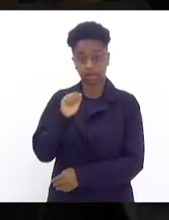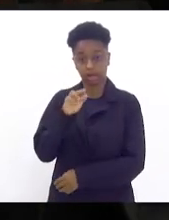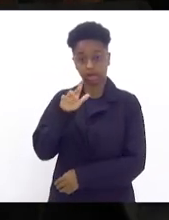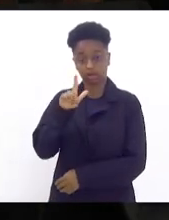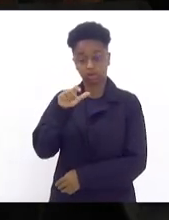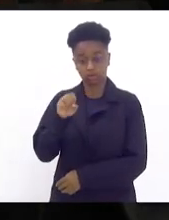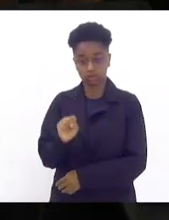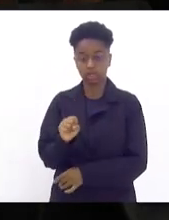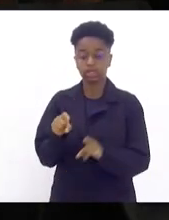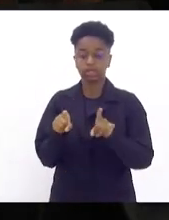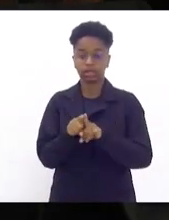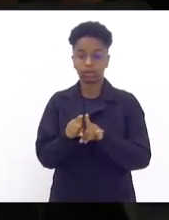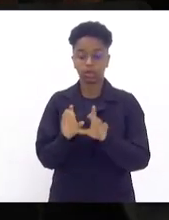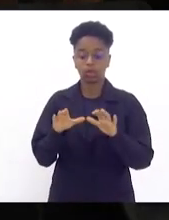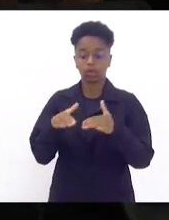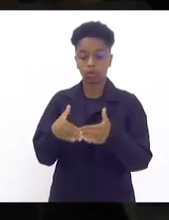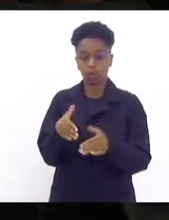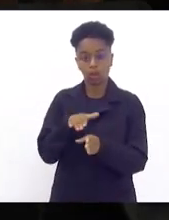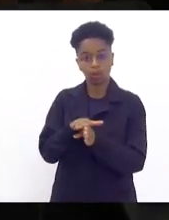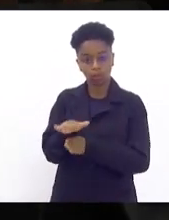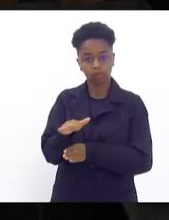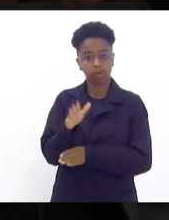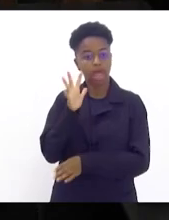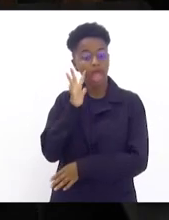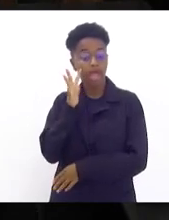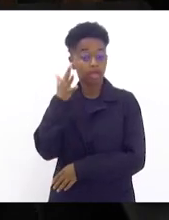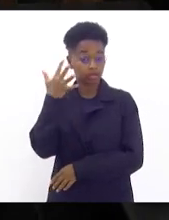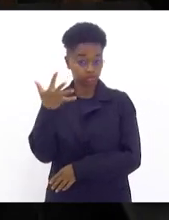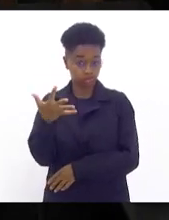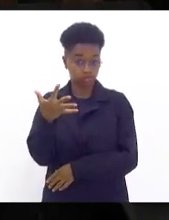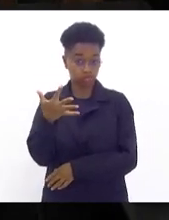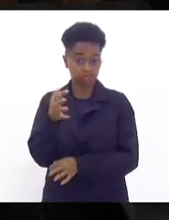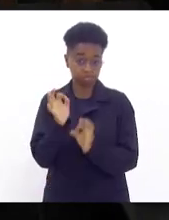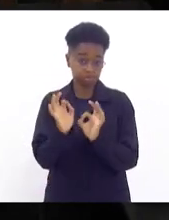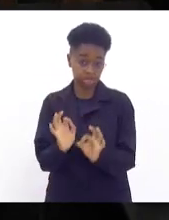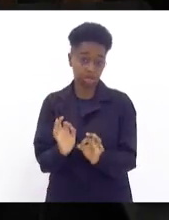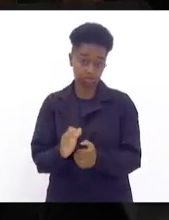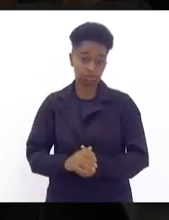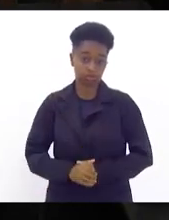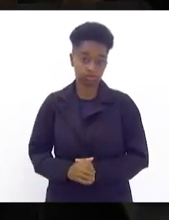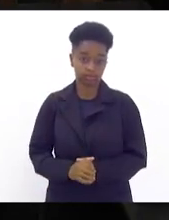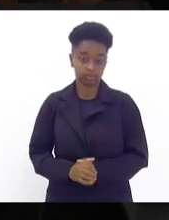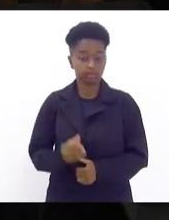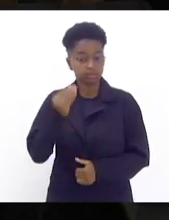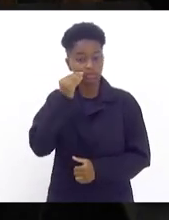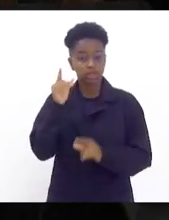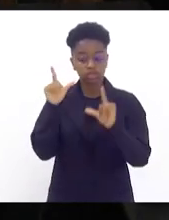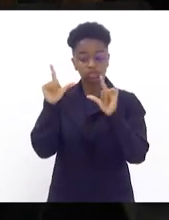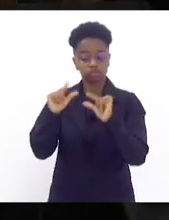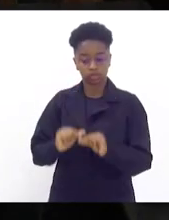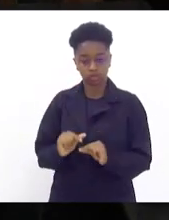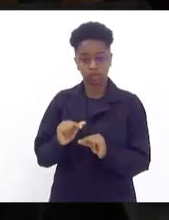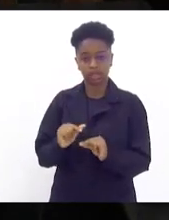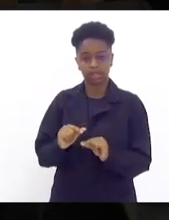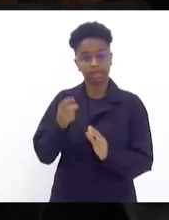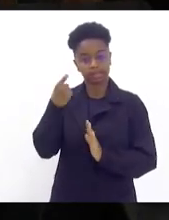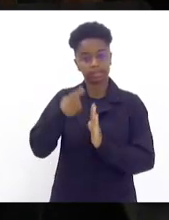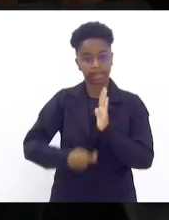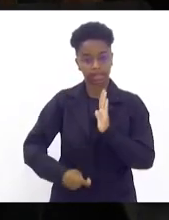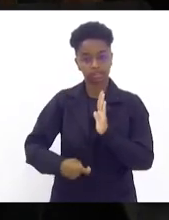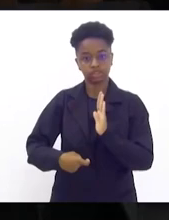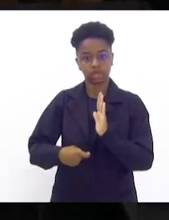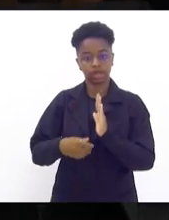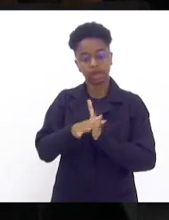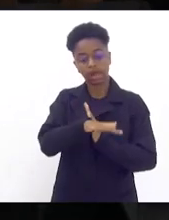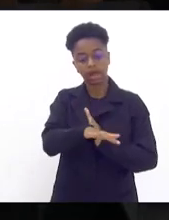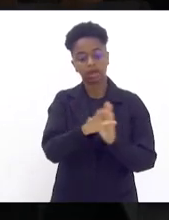Conselho tomou uma decisão correta em reduzir a taxa do consignado. Eu vou